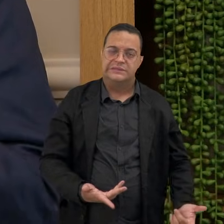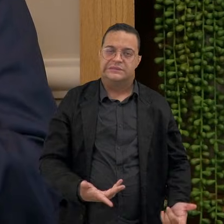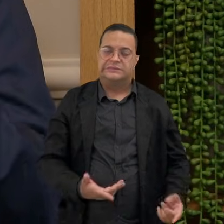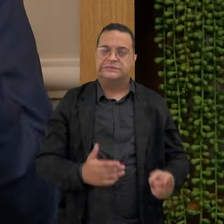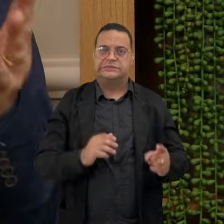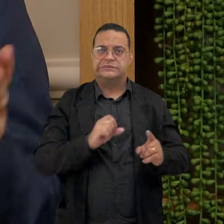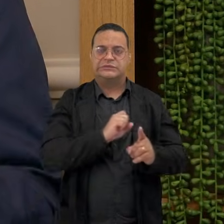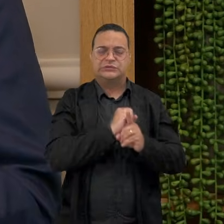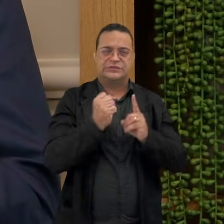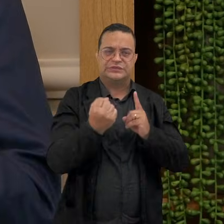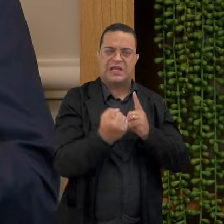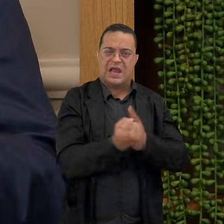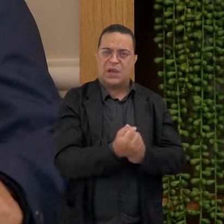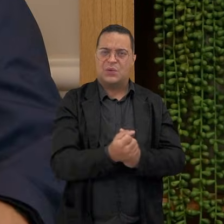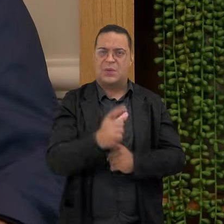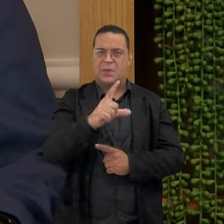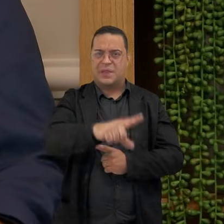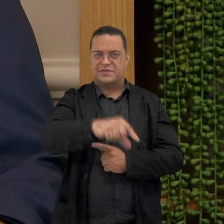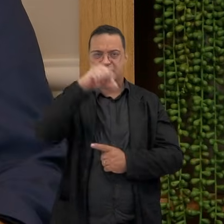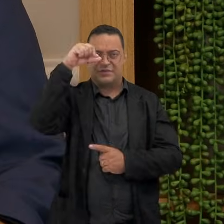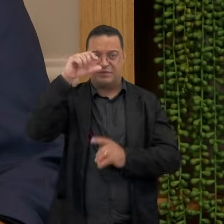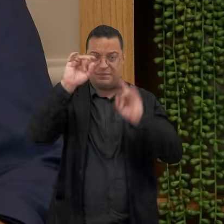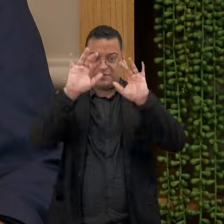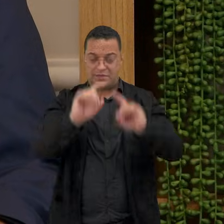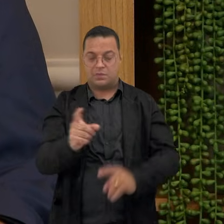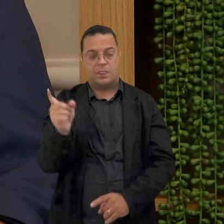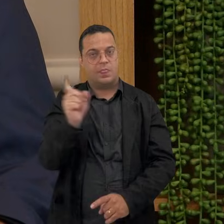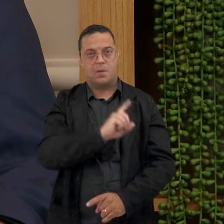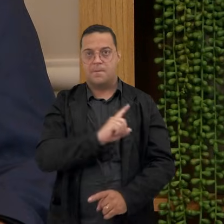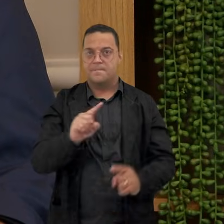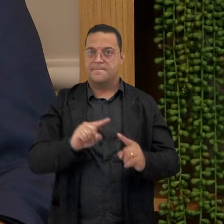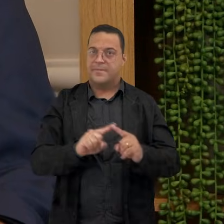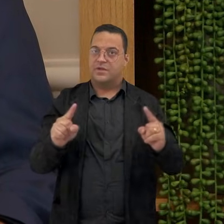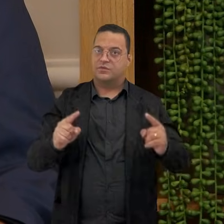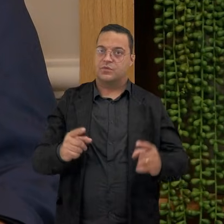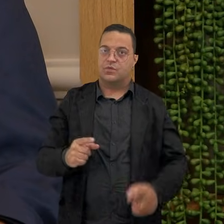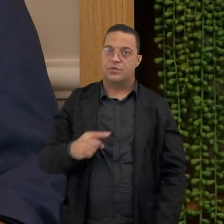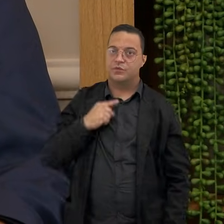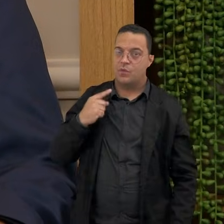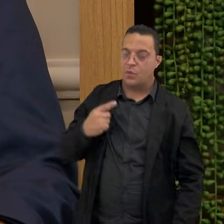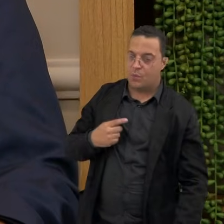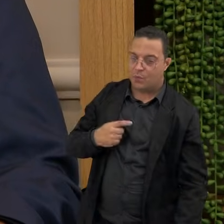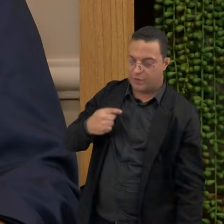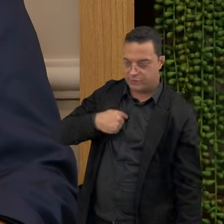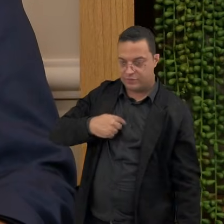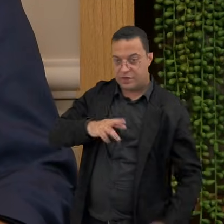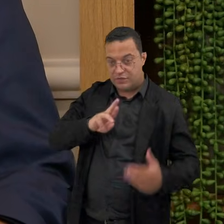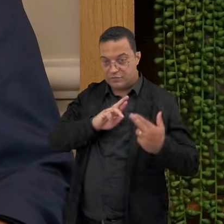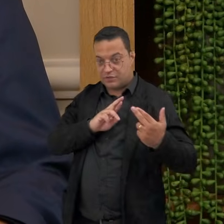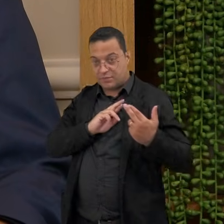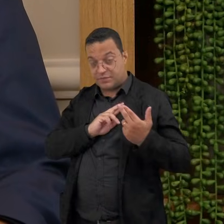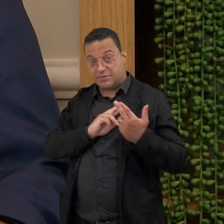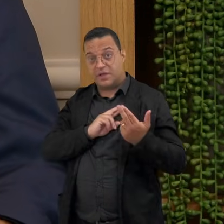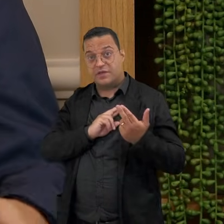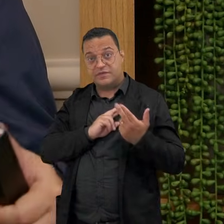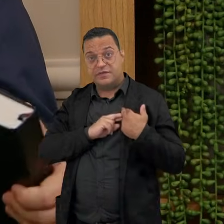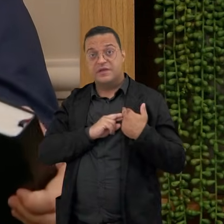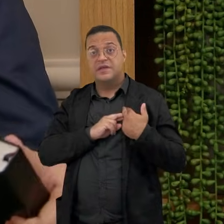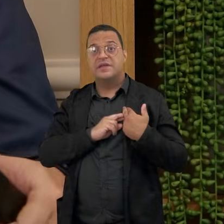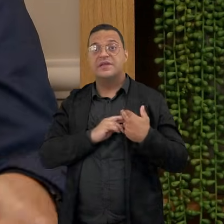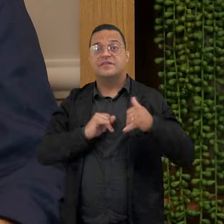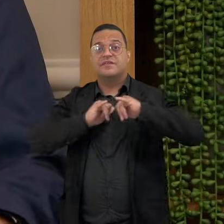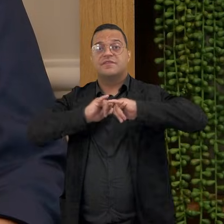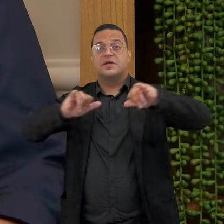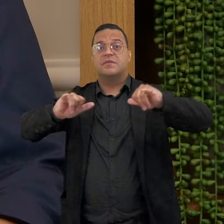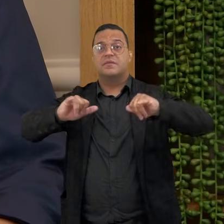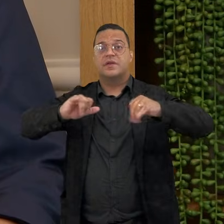de nações, não. Temos o nosso meio, como Igreja Gentílica, pessoas do mundo inteiro, isso que